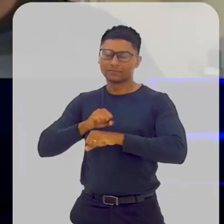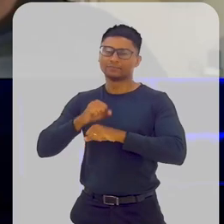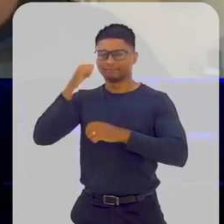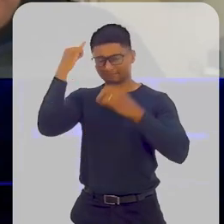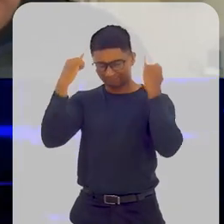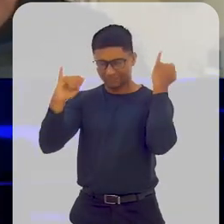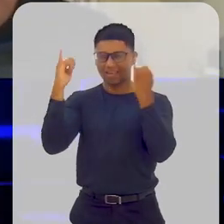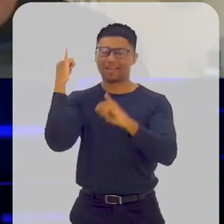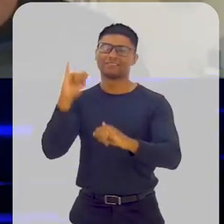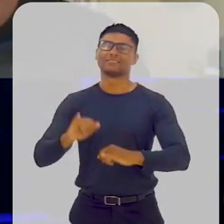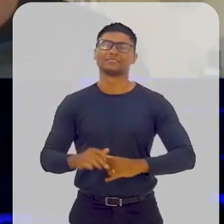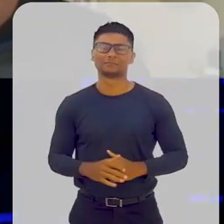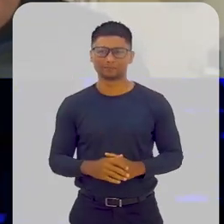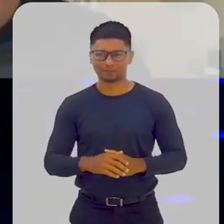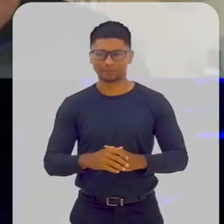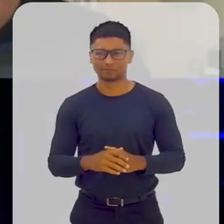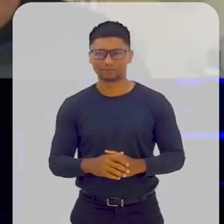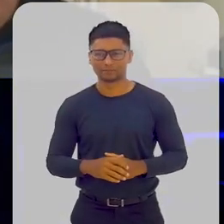aumentando